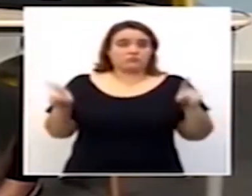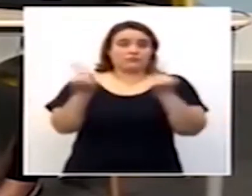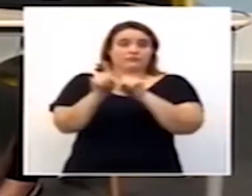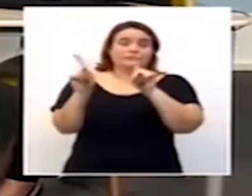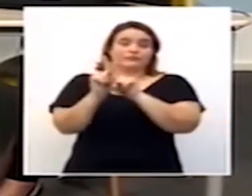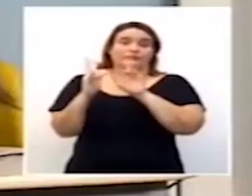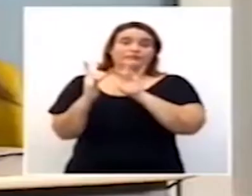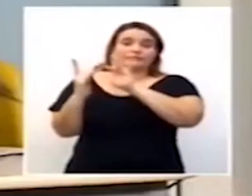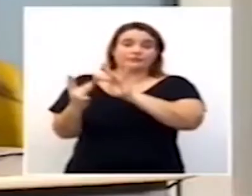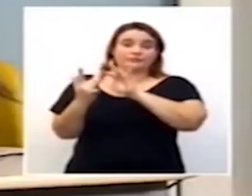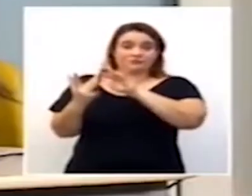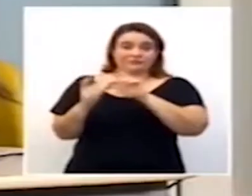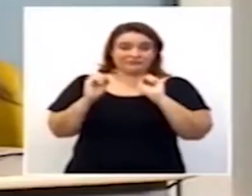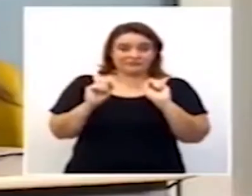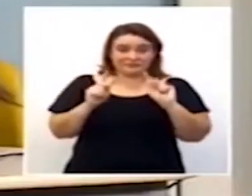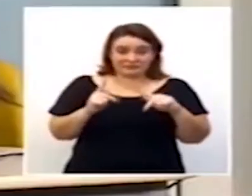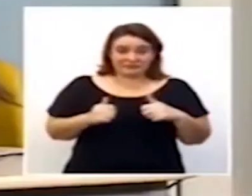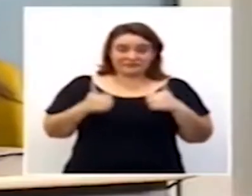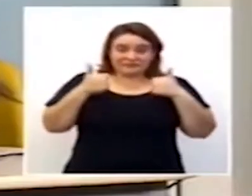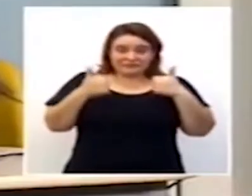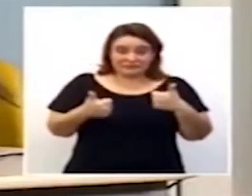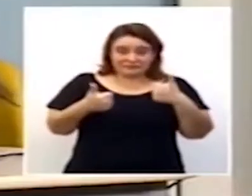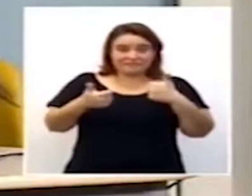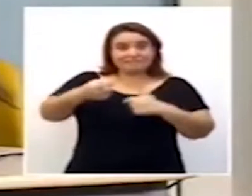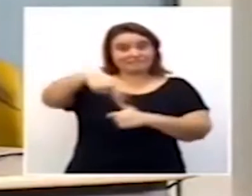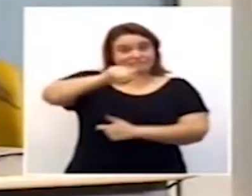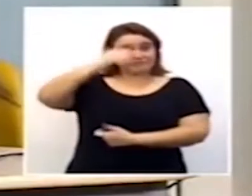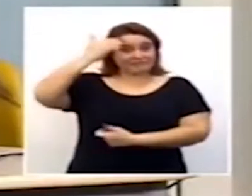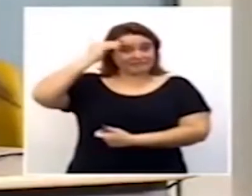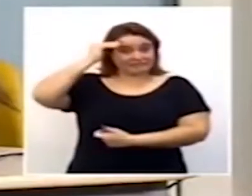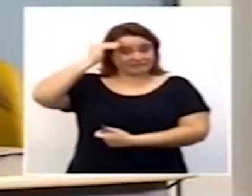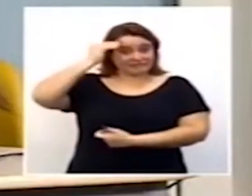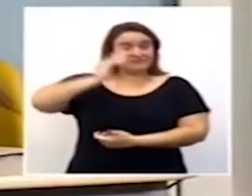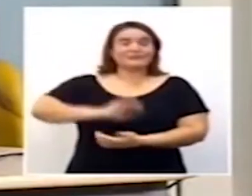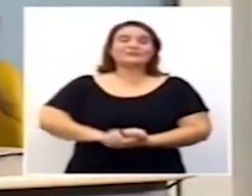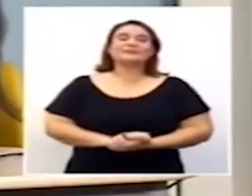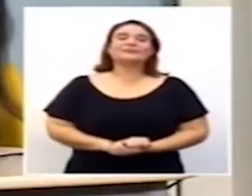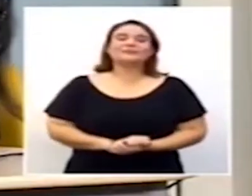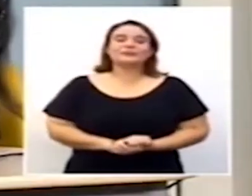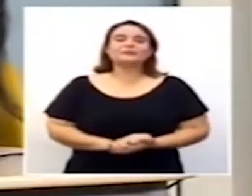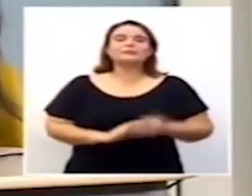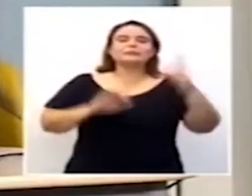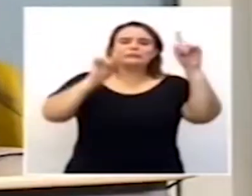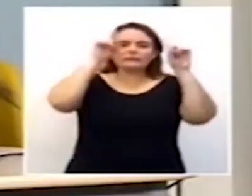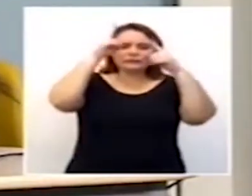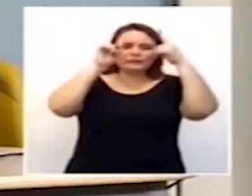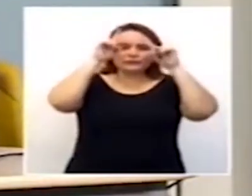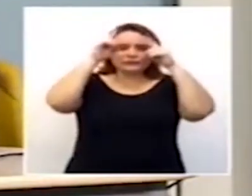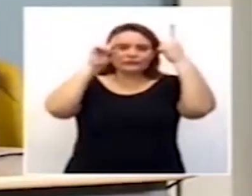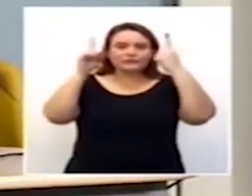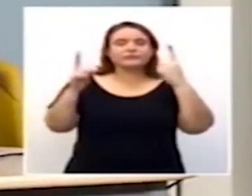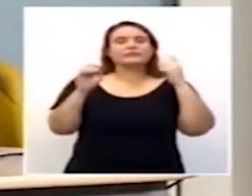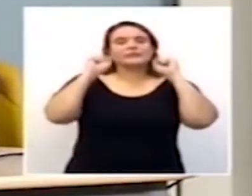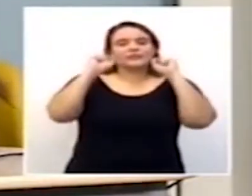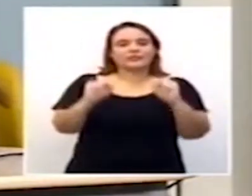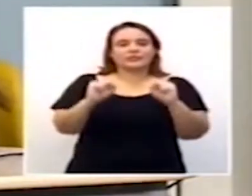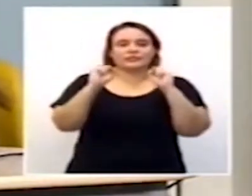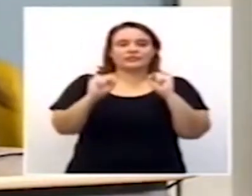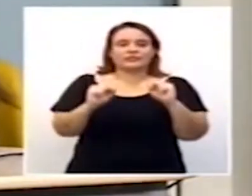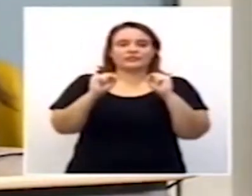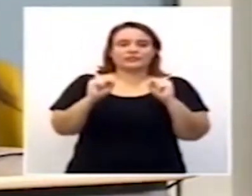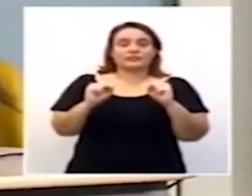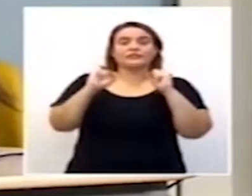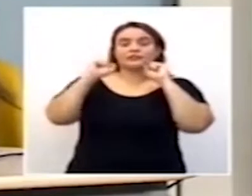Muito bem gente tudo bem gente entenderam se ficou alguma dúvida vocês podem postar no